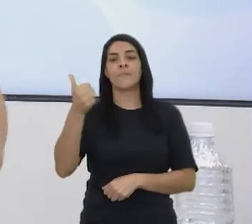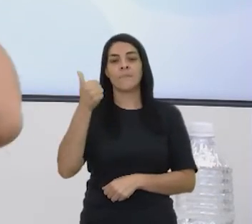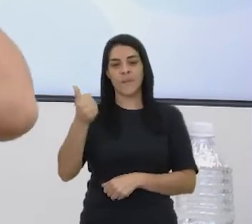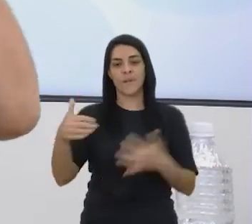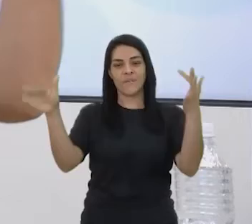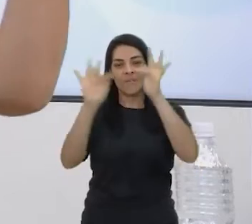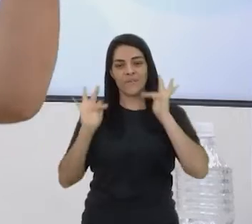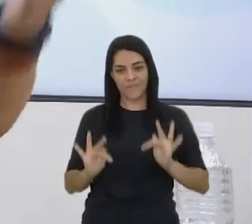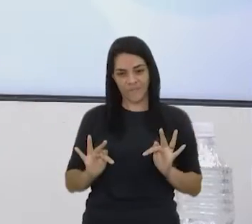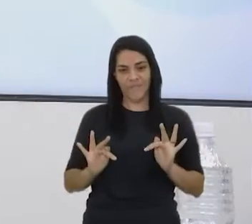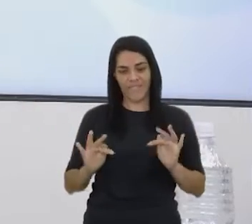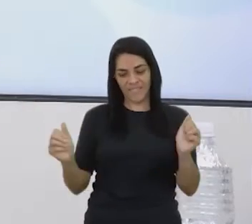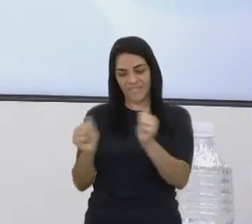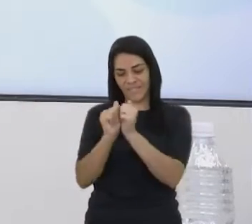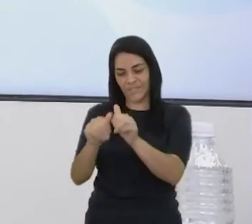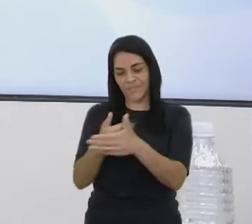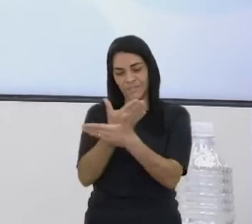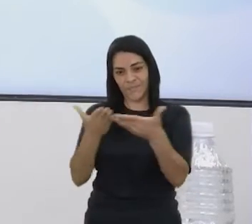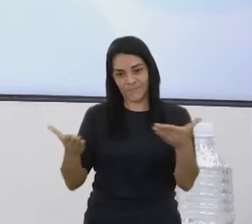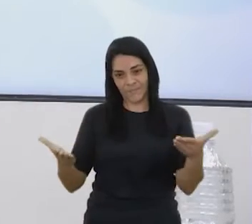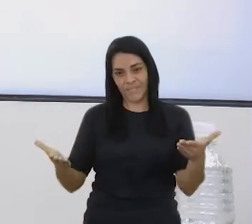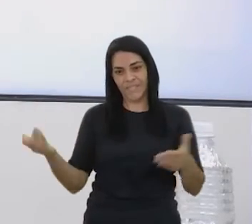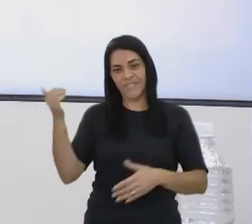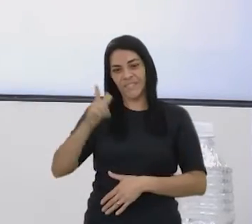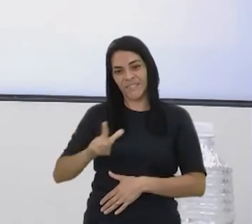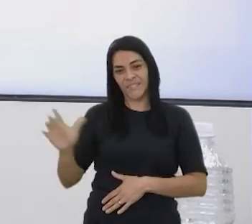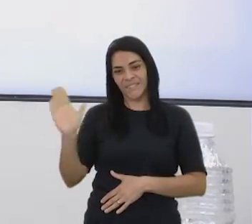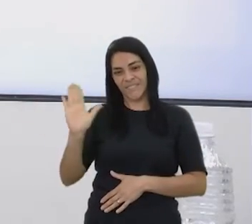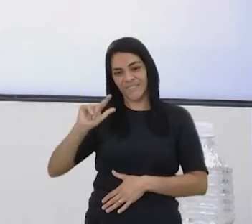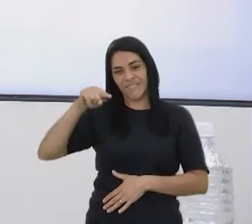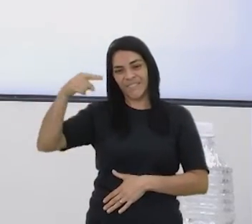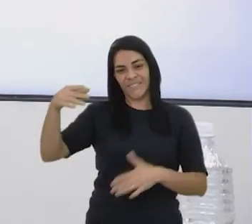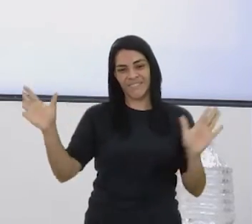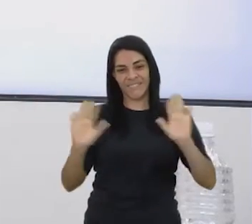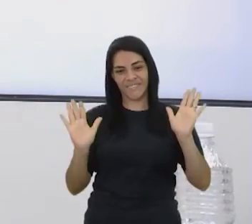novo um beijo e a gente se vê nas próximas aulas